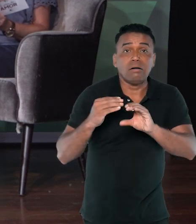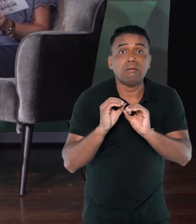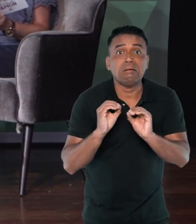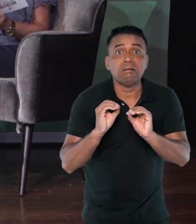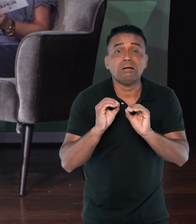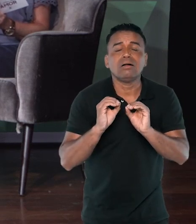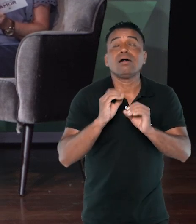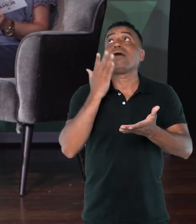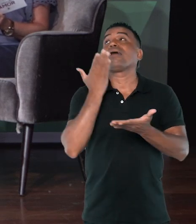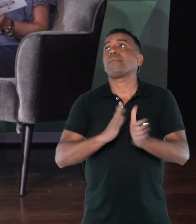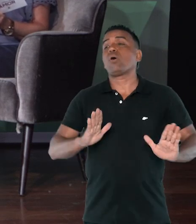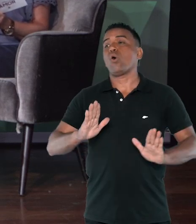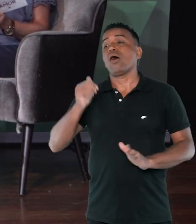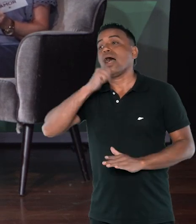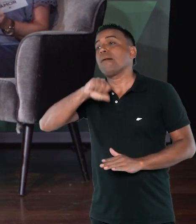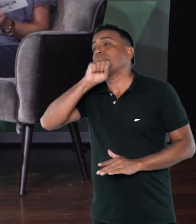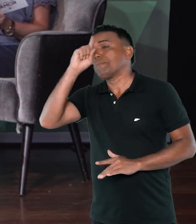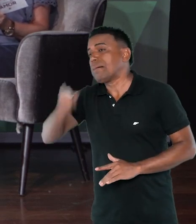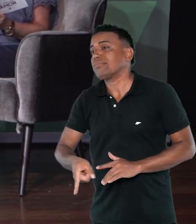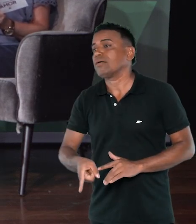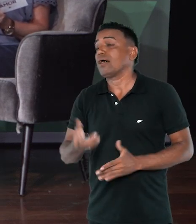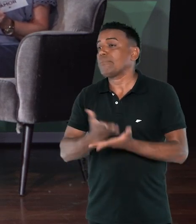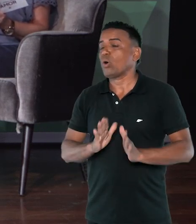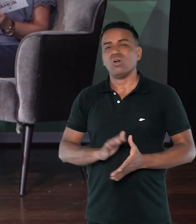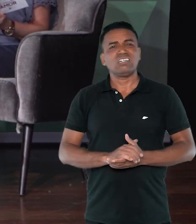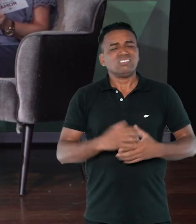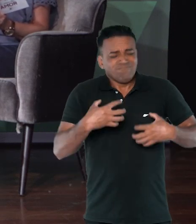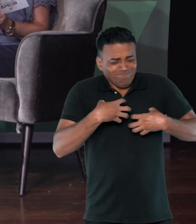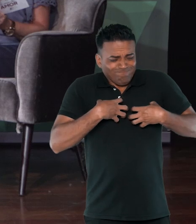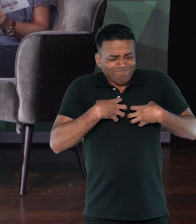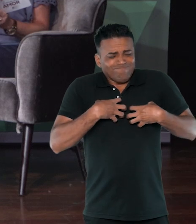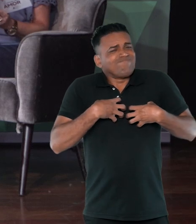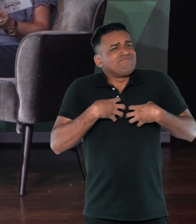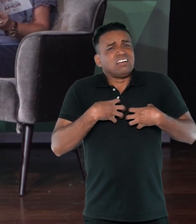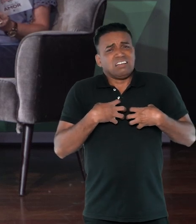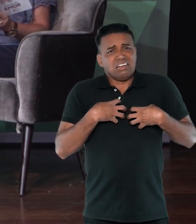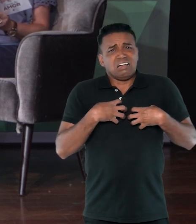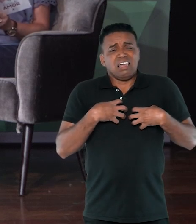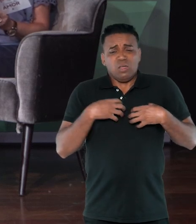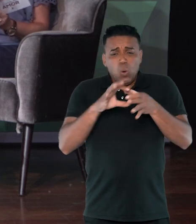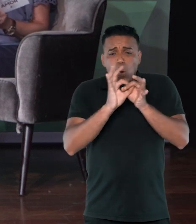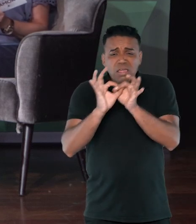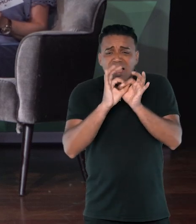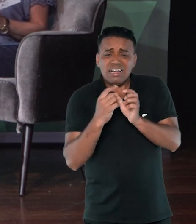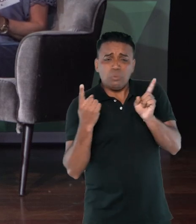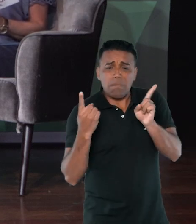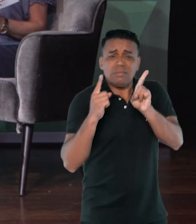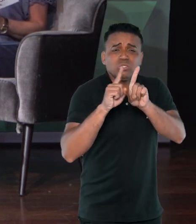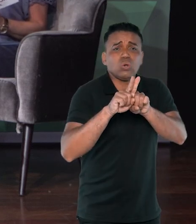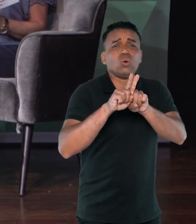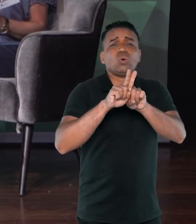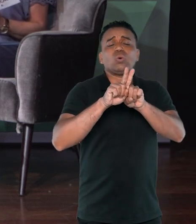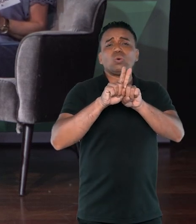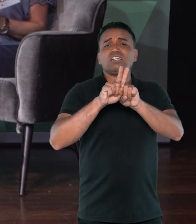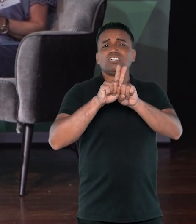no rádio, a mensagem de celular que não chega. Chega, diz minha mãe para mim. Dói-me sentir